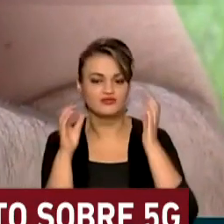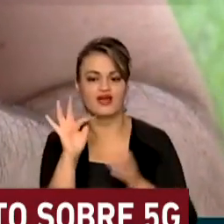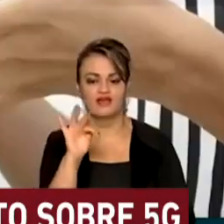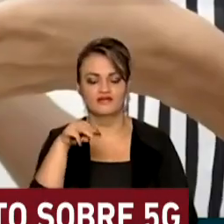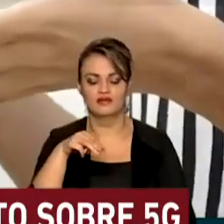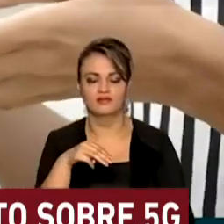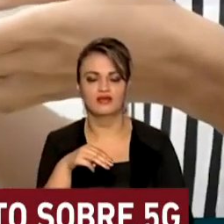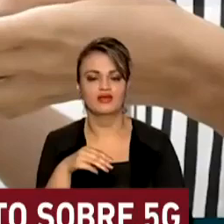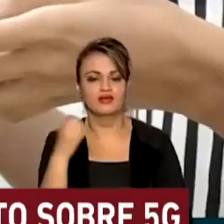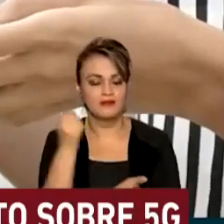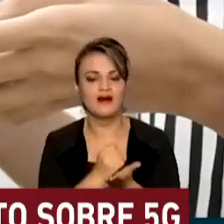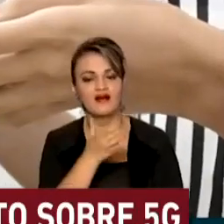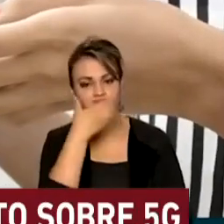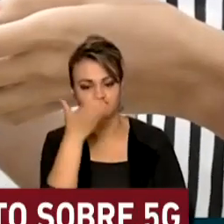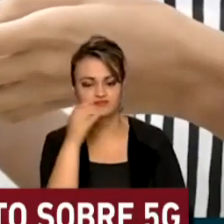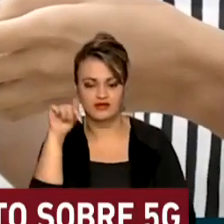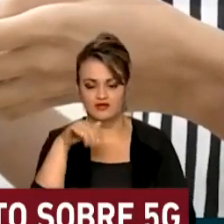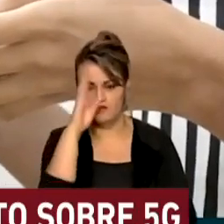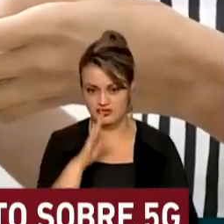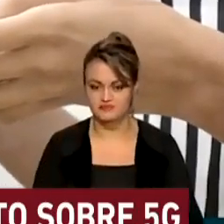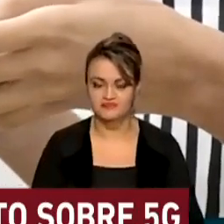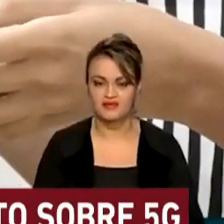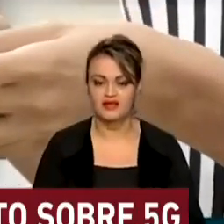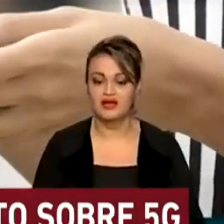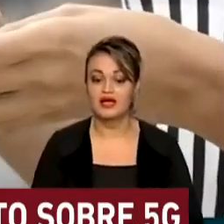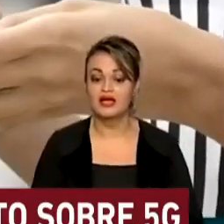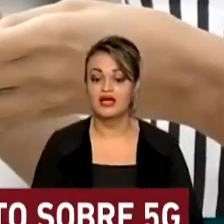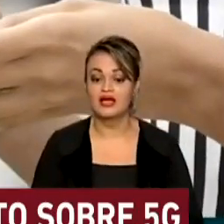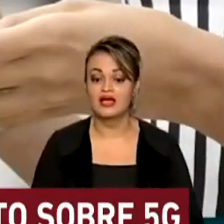necessária uma coordenação efetiva entre o público eo privado